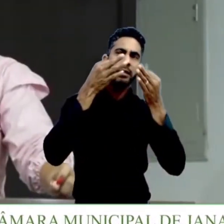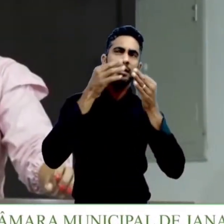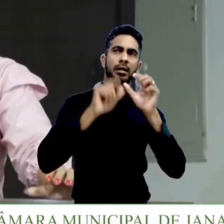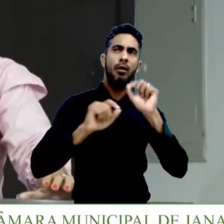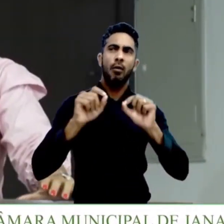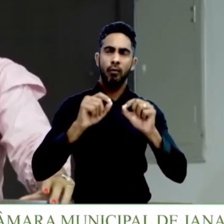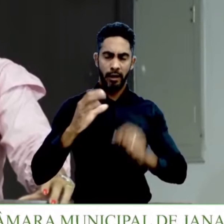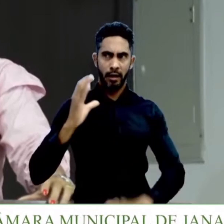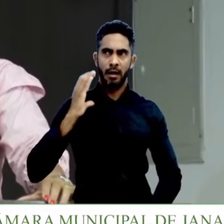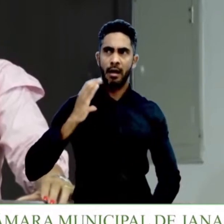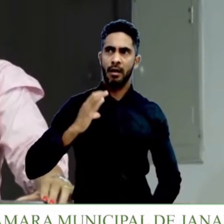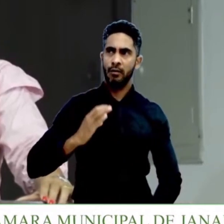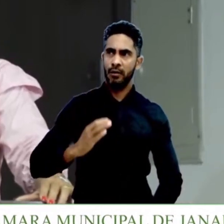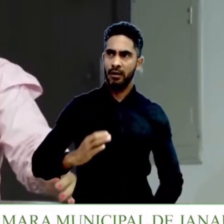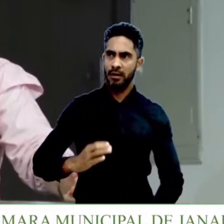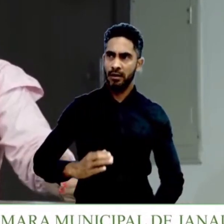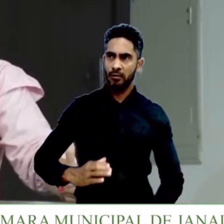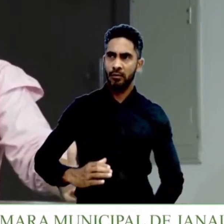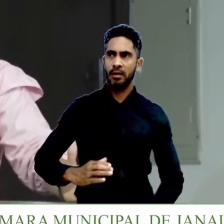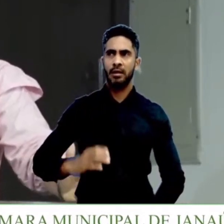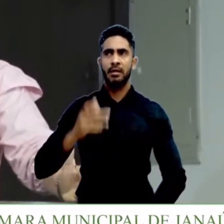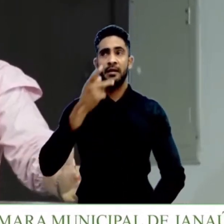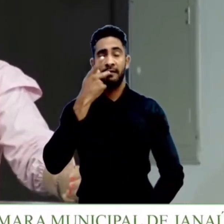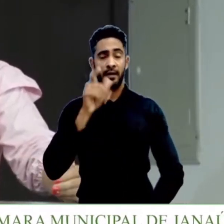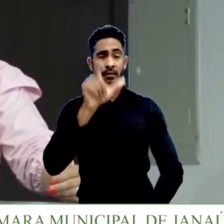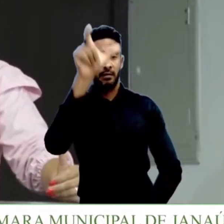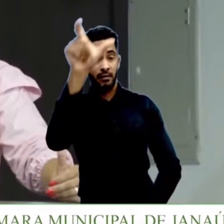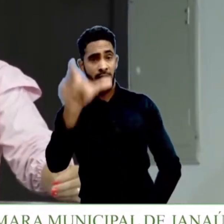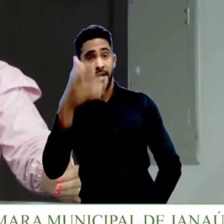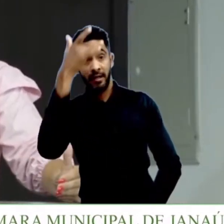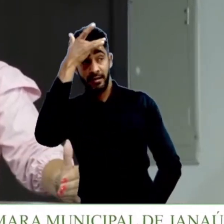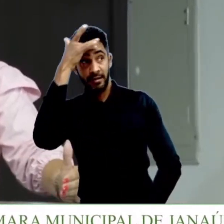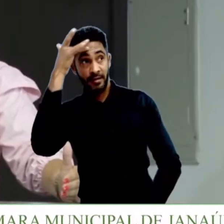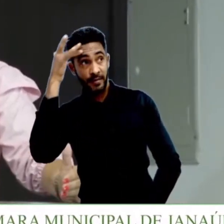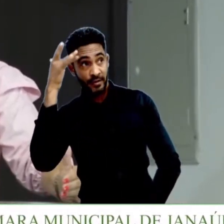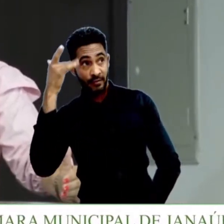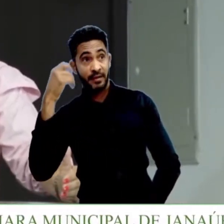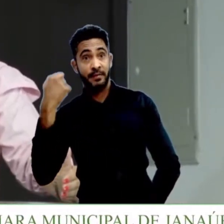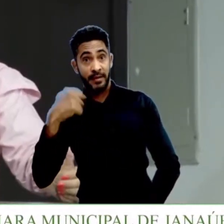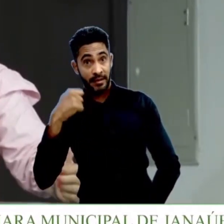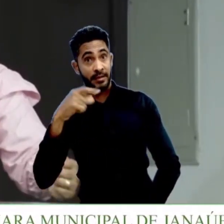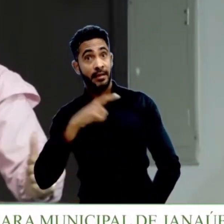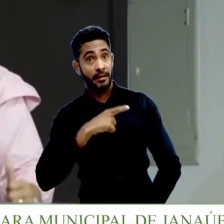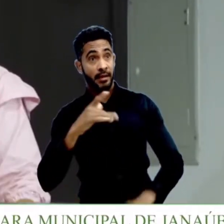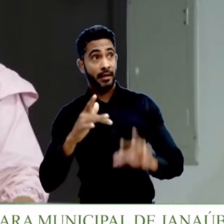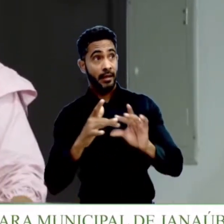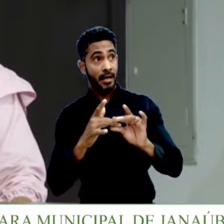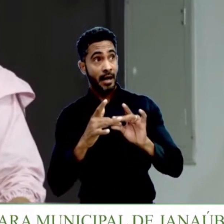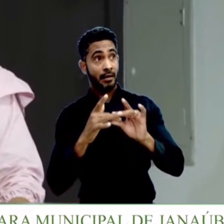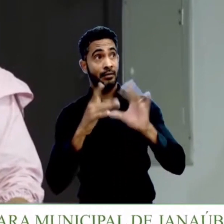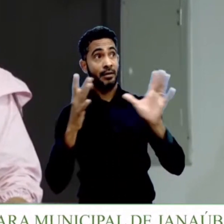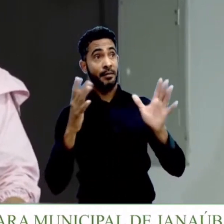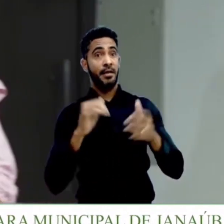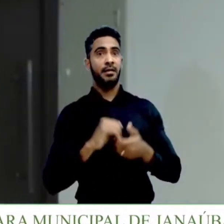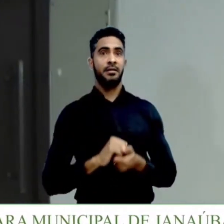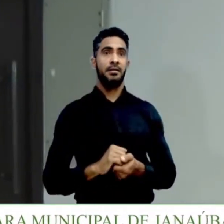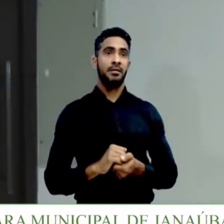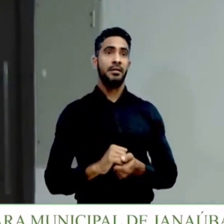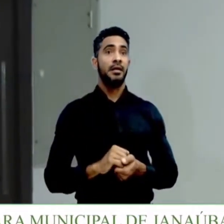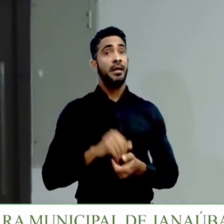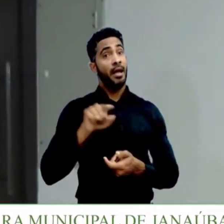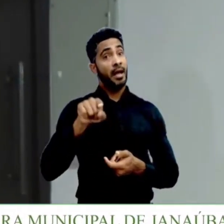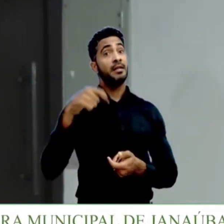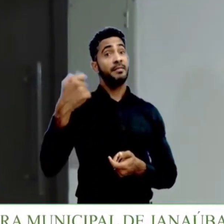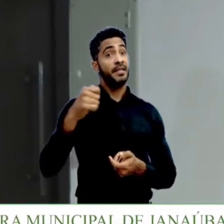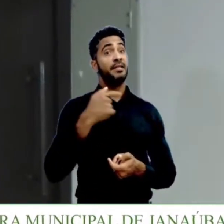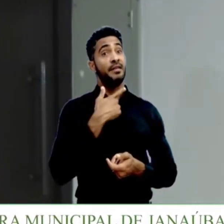a coordenadora, ela colocou que essas pessoas têm que ter autonomia para sair da situação. Mas para